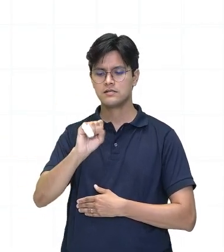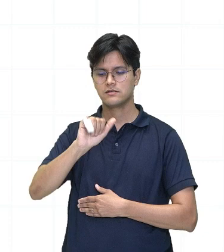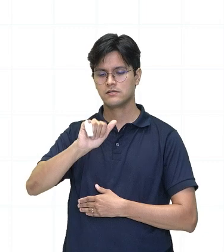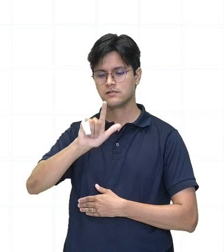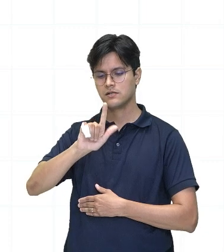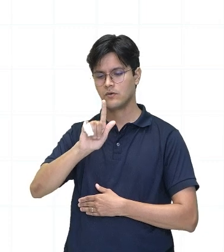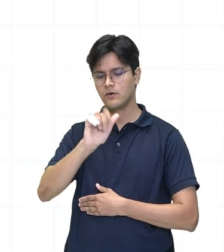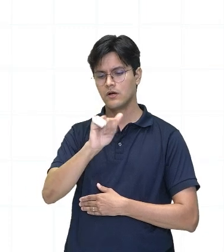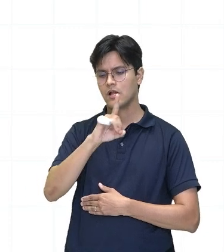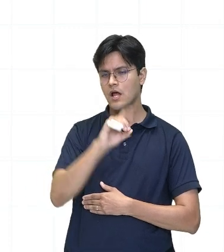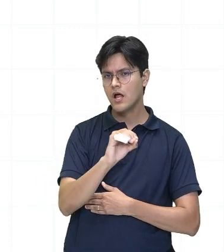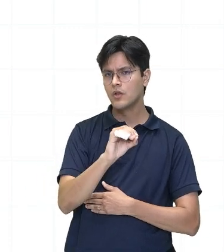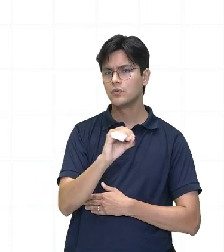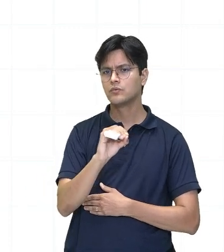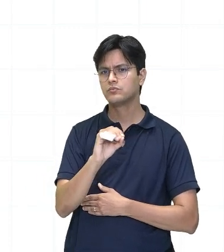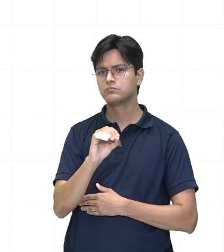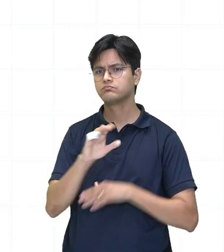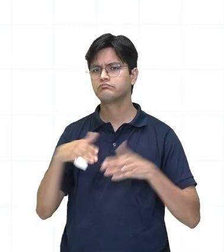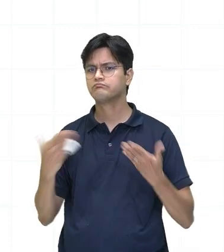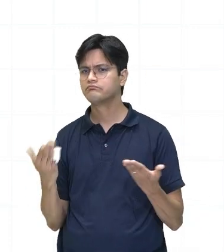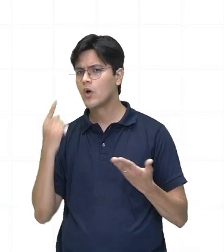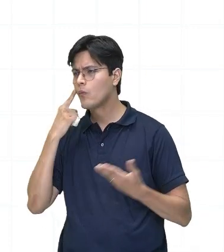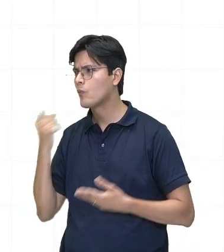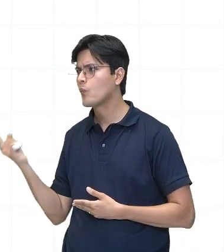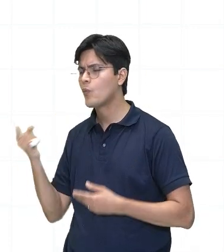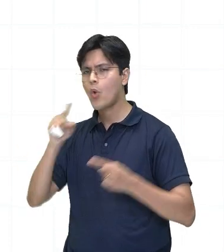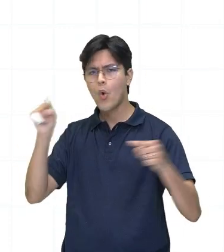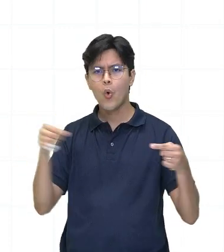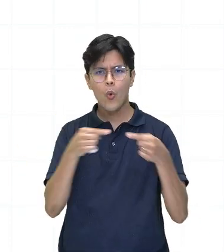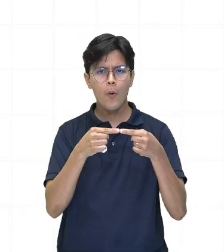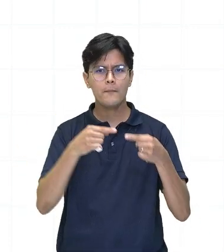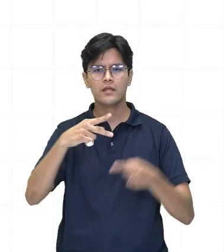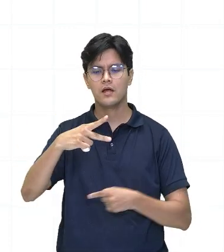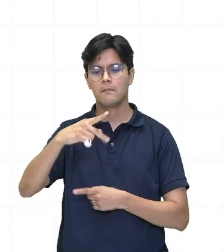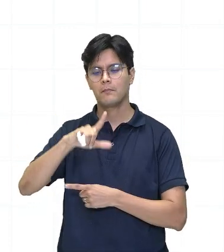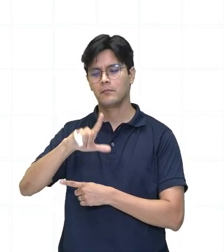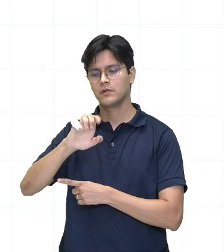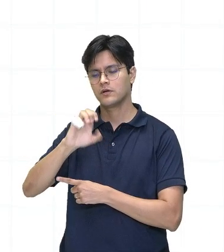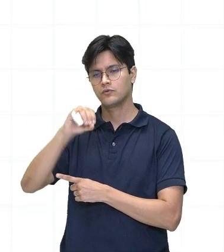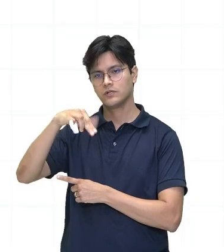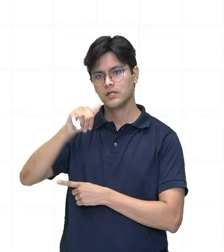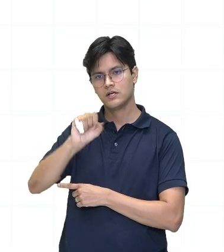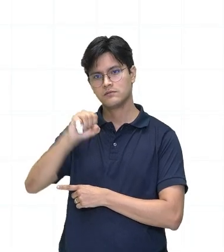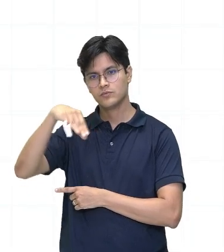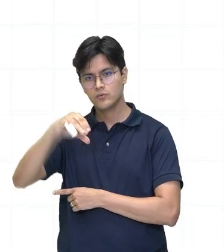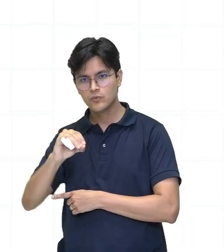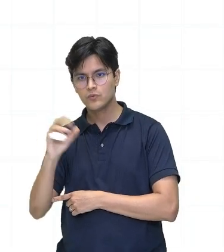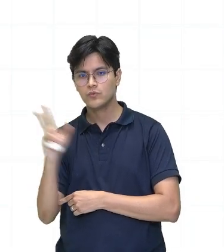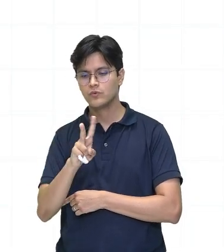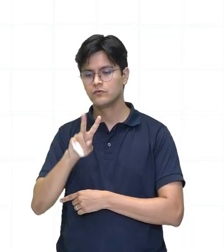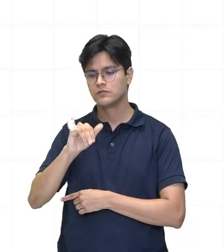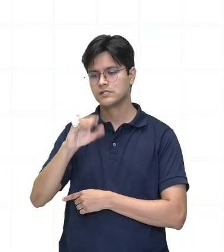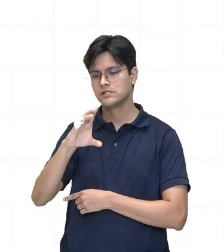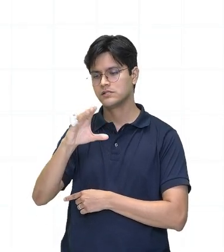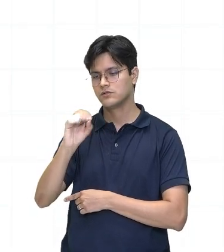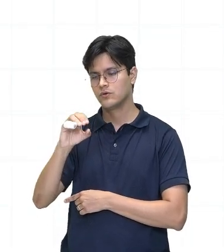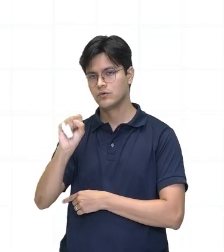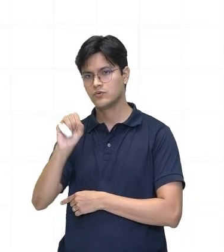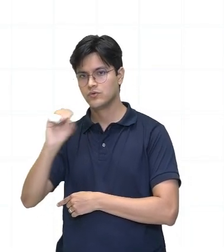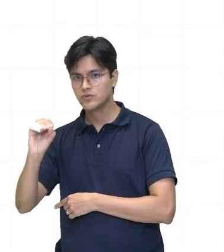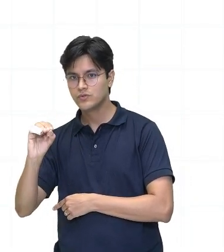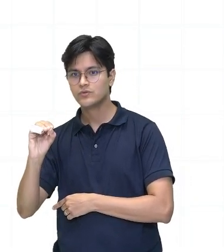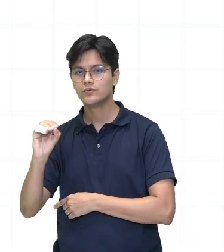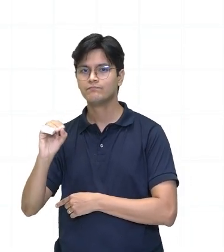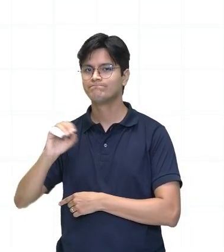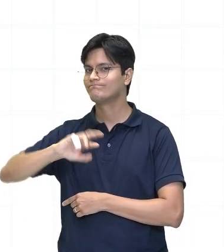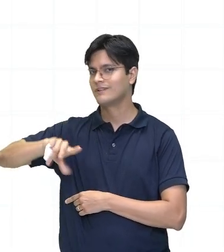ele não é um pleonasmo vicioso. Quero falar para vocês que nós temos um pleonasmo